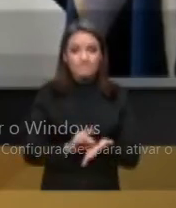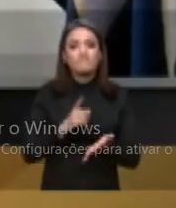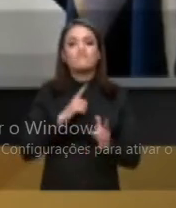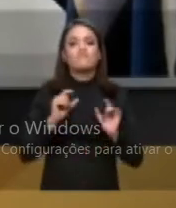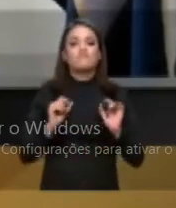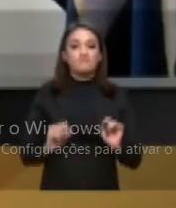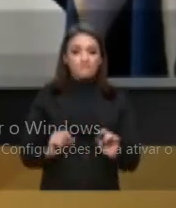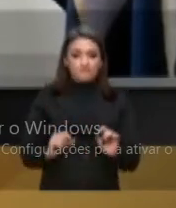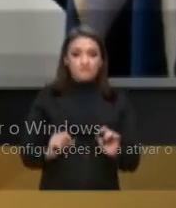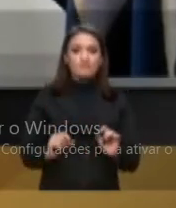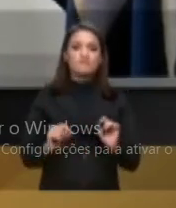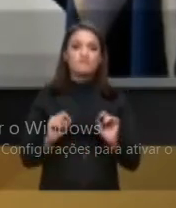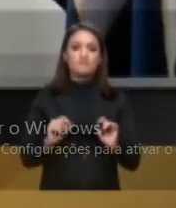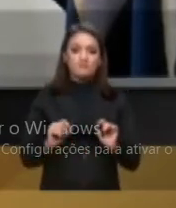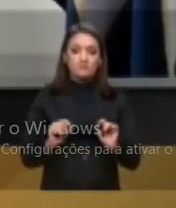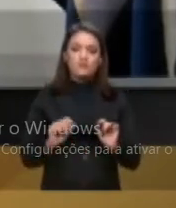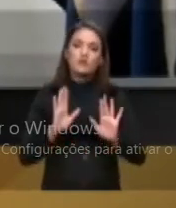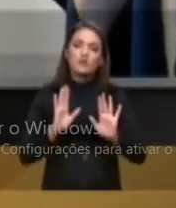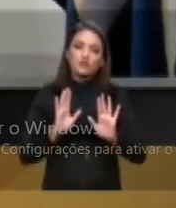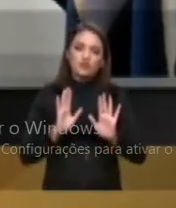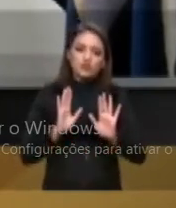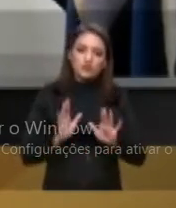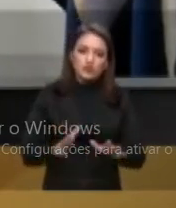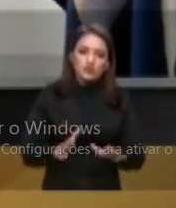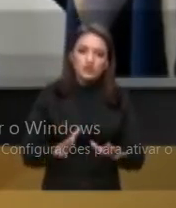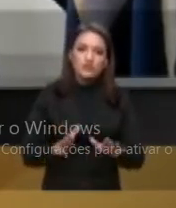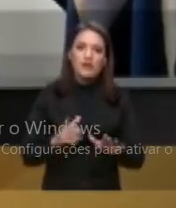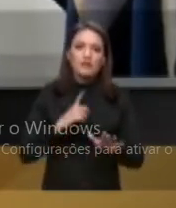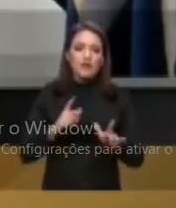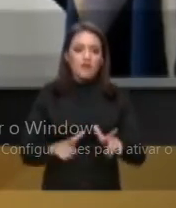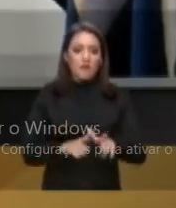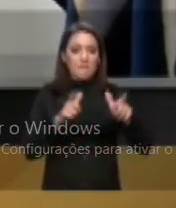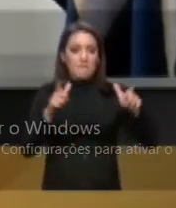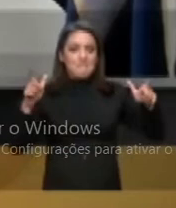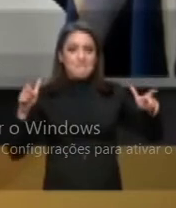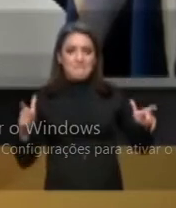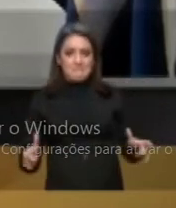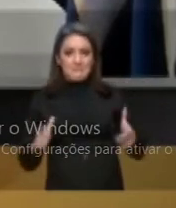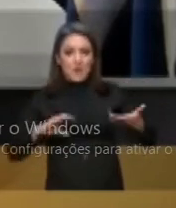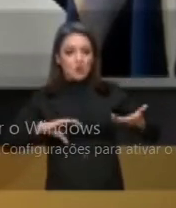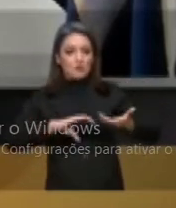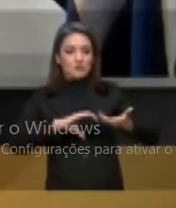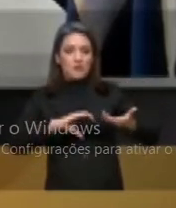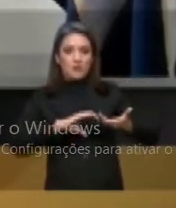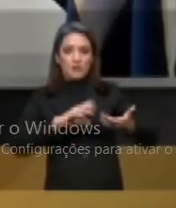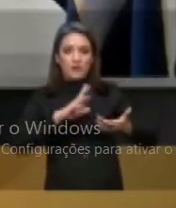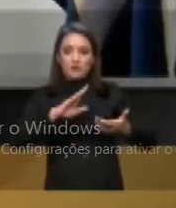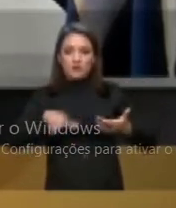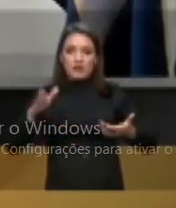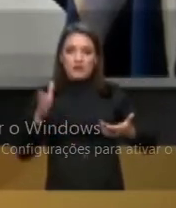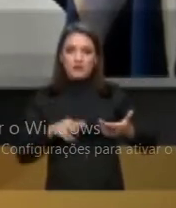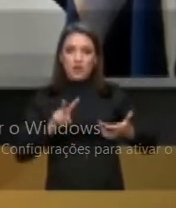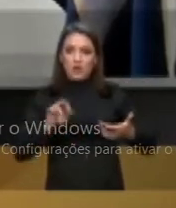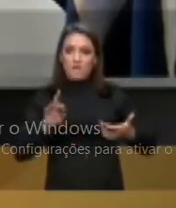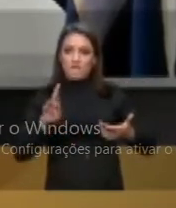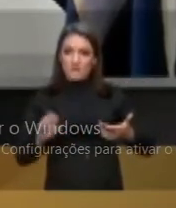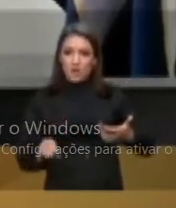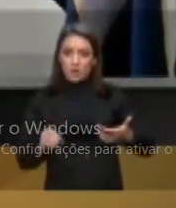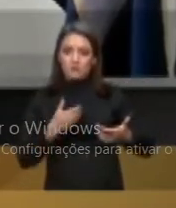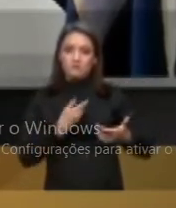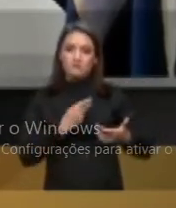mostrou definitivo, registrando-se com efeito a sua superação legislativa pelo voto da maioria absoluta